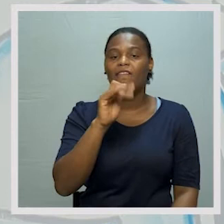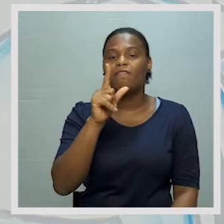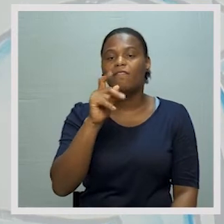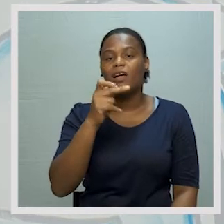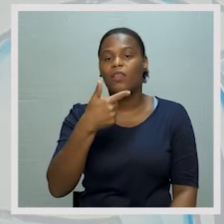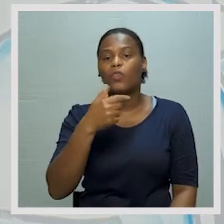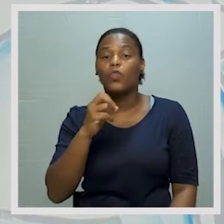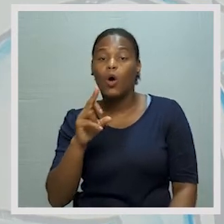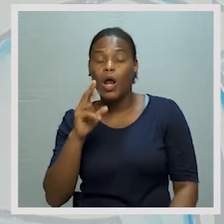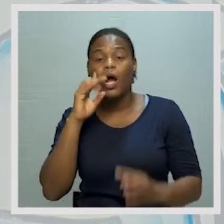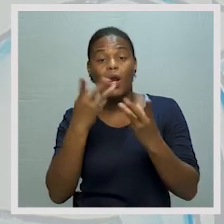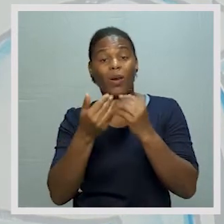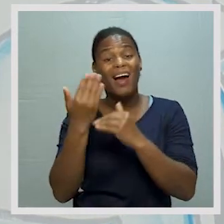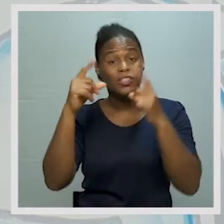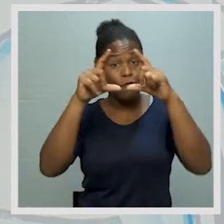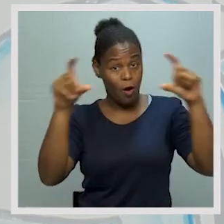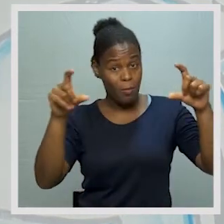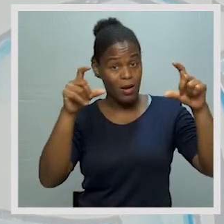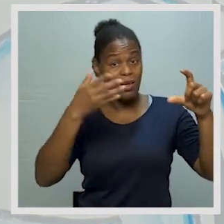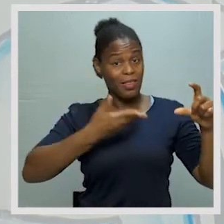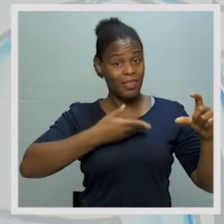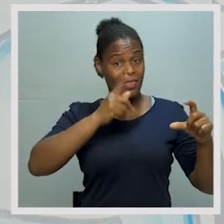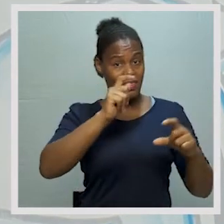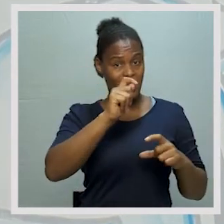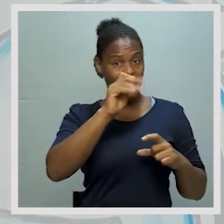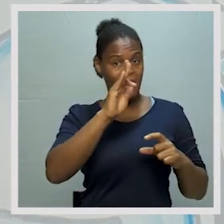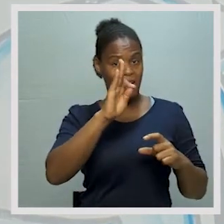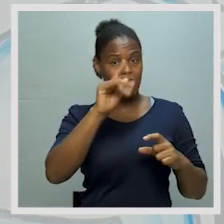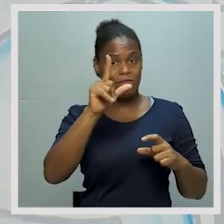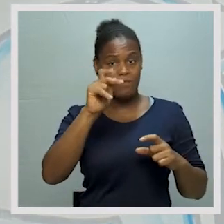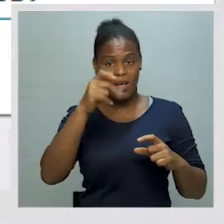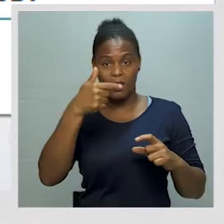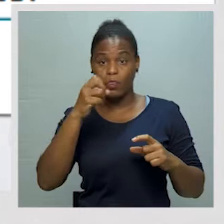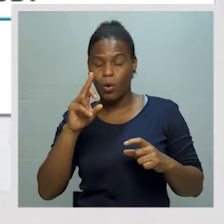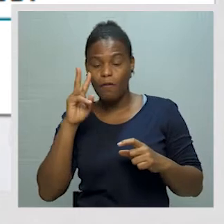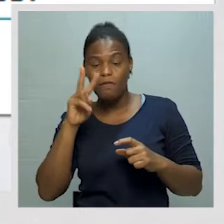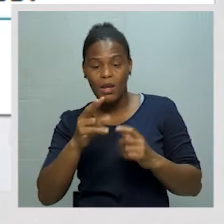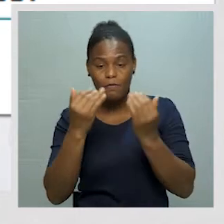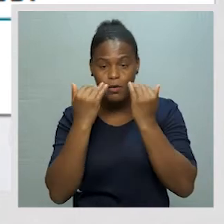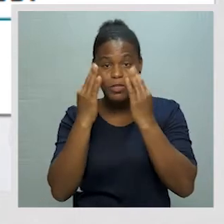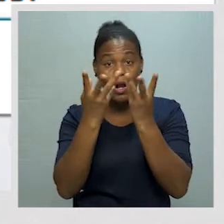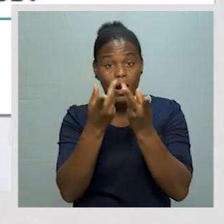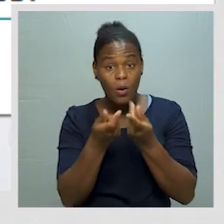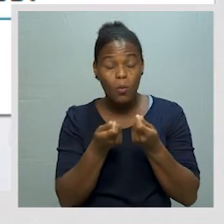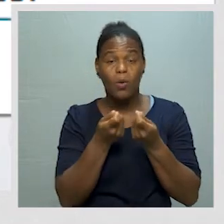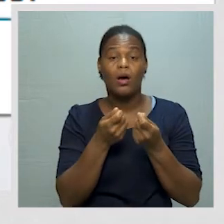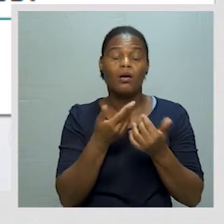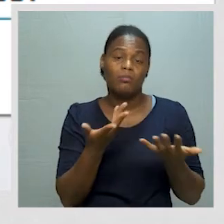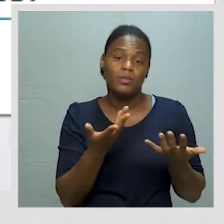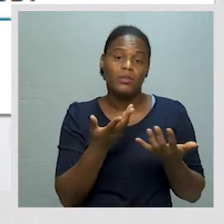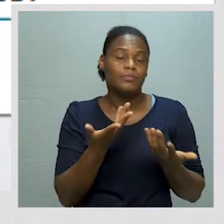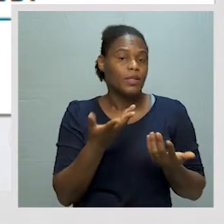2015, usando a fórmula que nós vimos anteriormente. Vocês vão reparar bem os dados. Vamos calcular o deflator do PIB